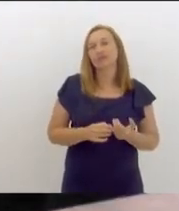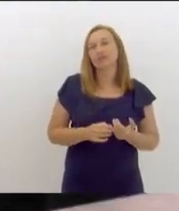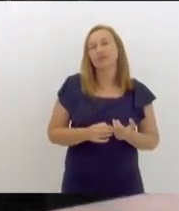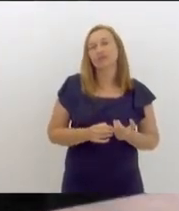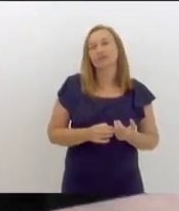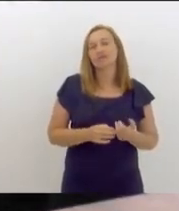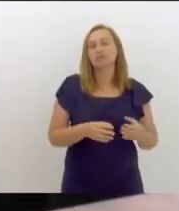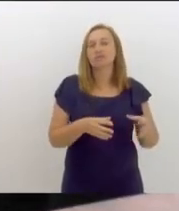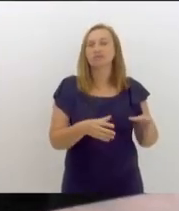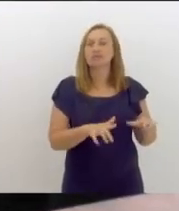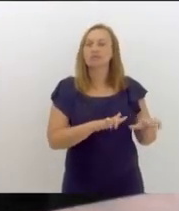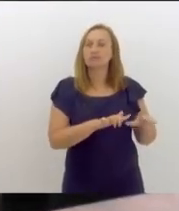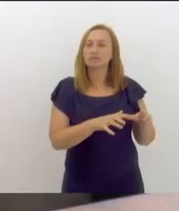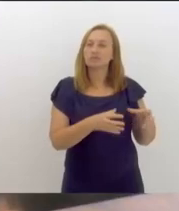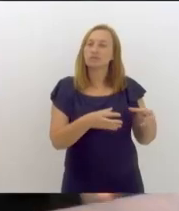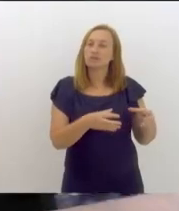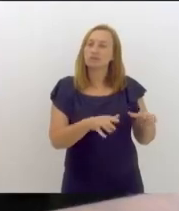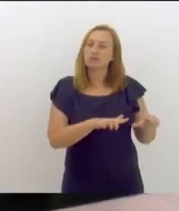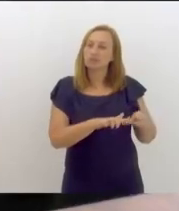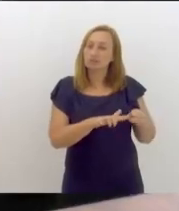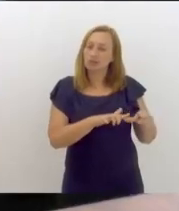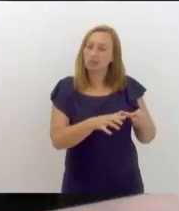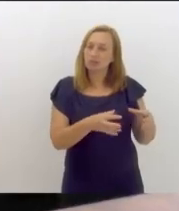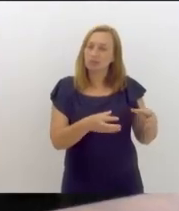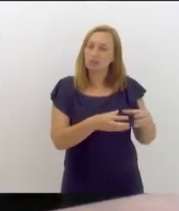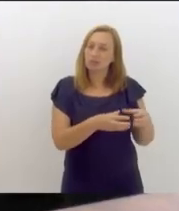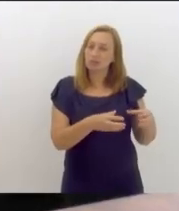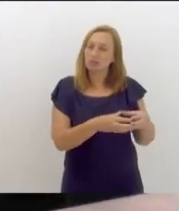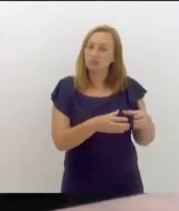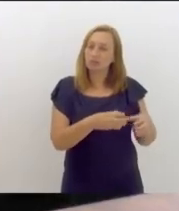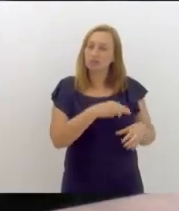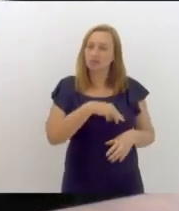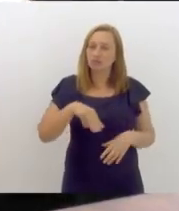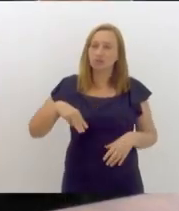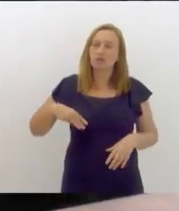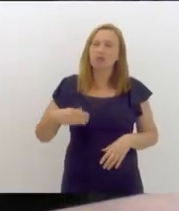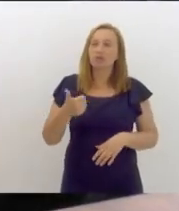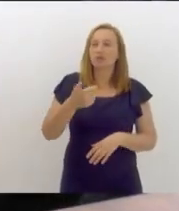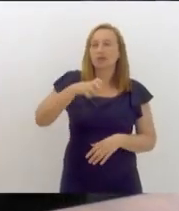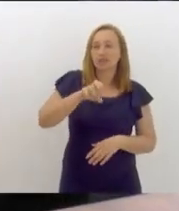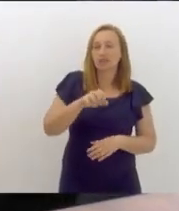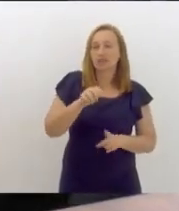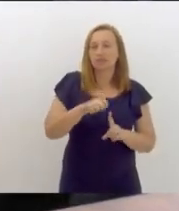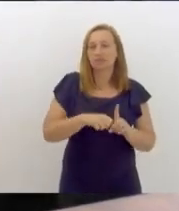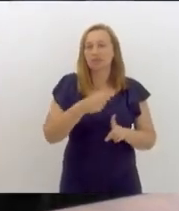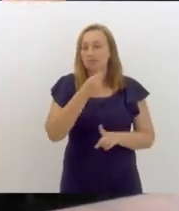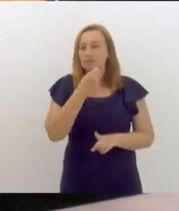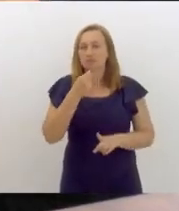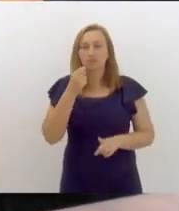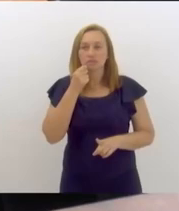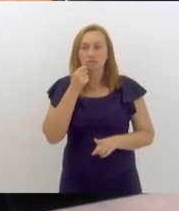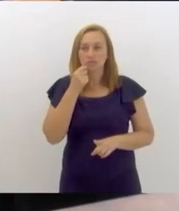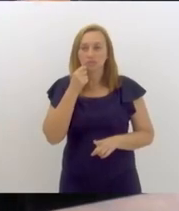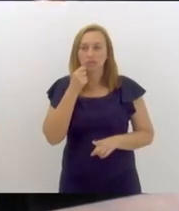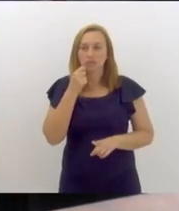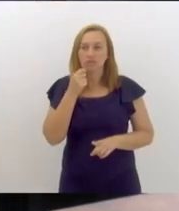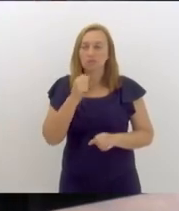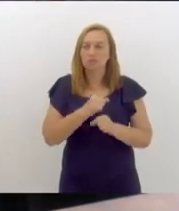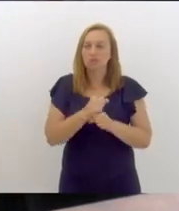da polícia do Ministério Público ordenou foi em 15/09 de 22